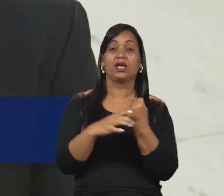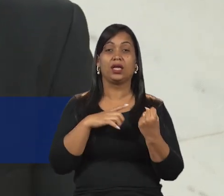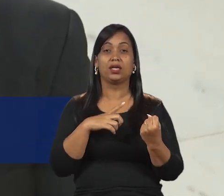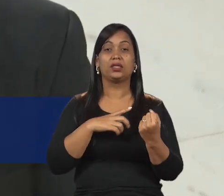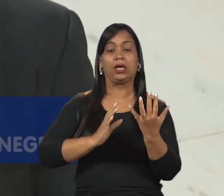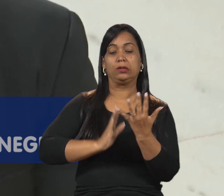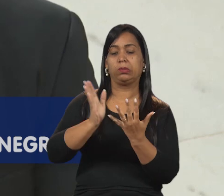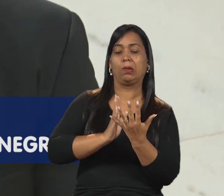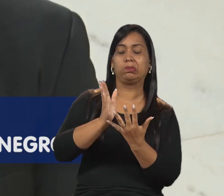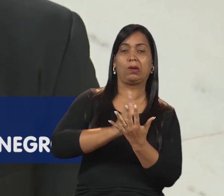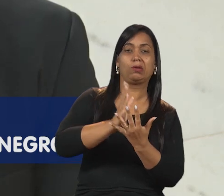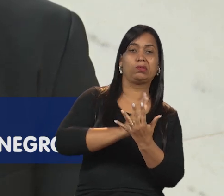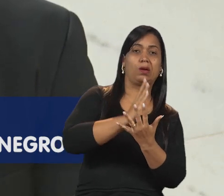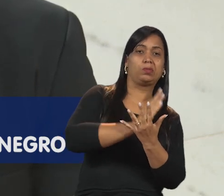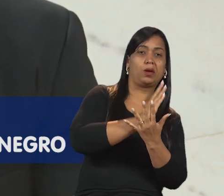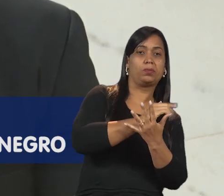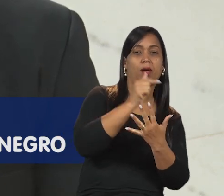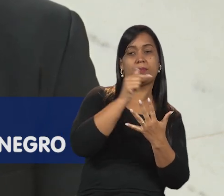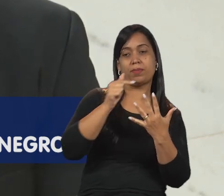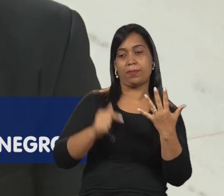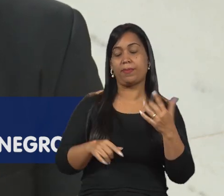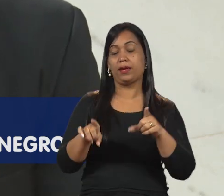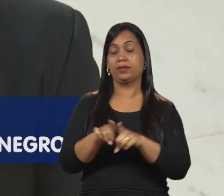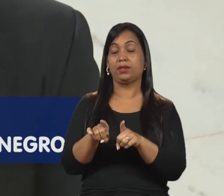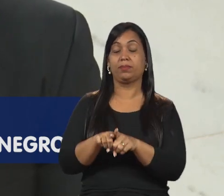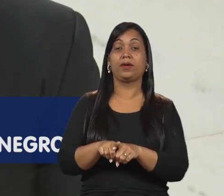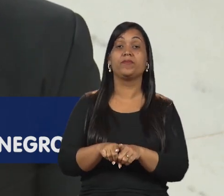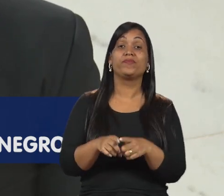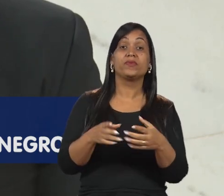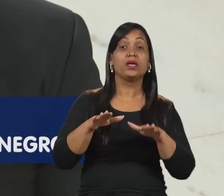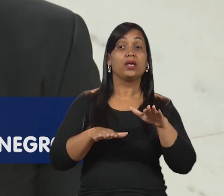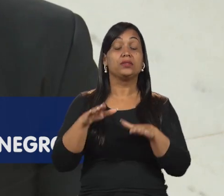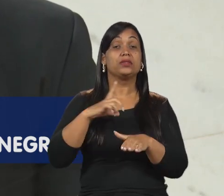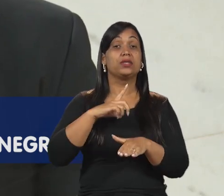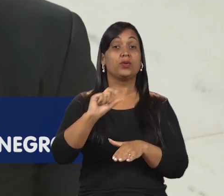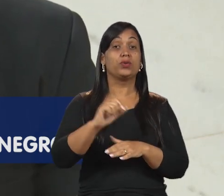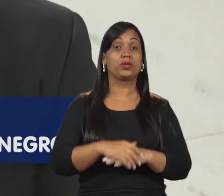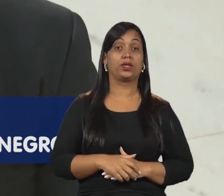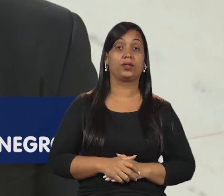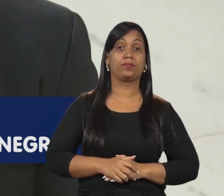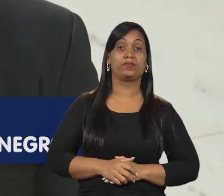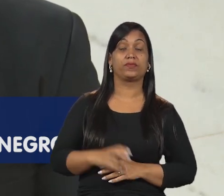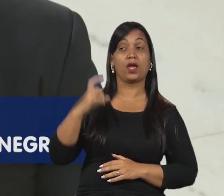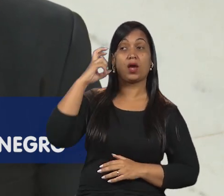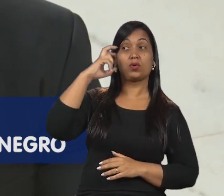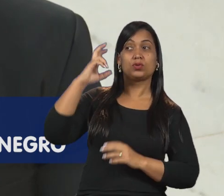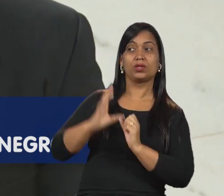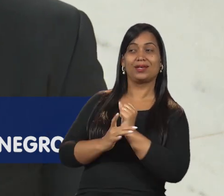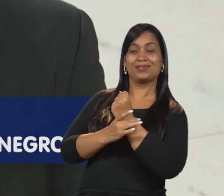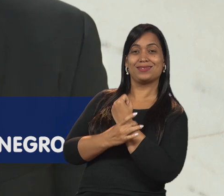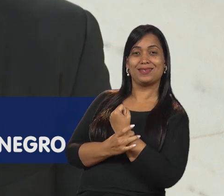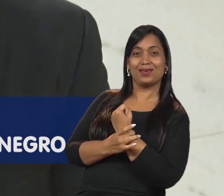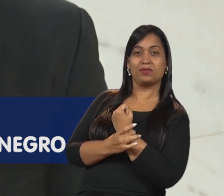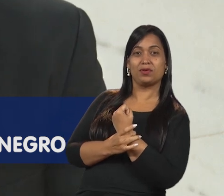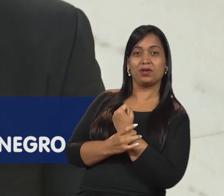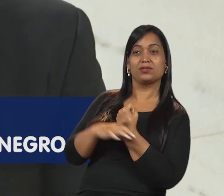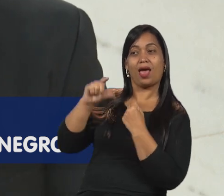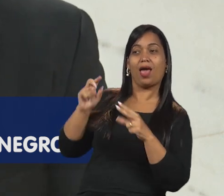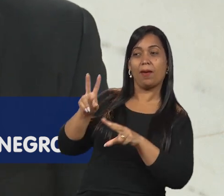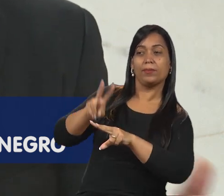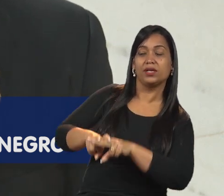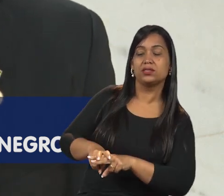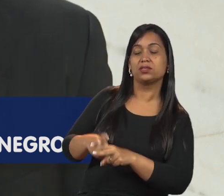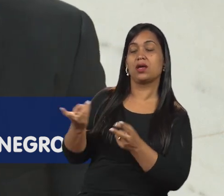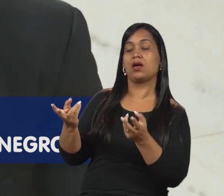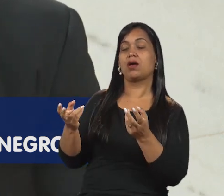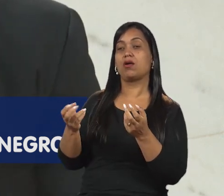vários setores e aspectos, A gente acaba tendo, às vezes, erroneamente a cultura de que a segurança pública é a prisão, é